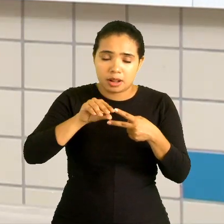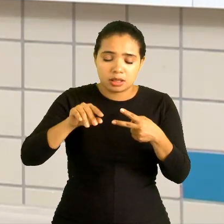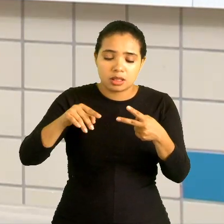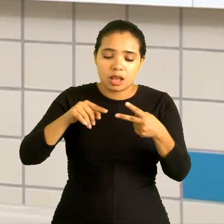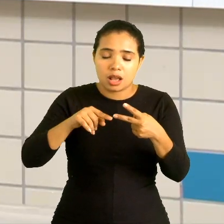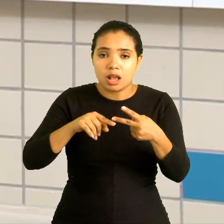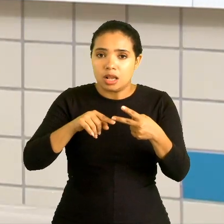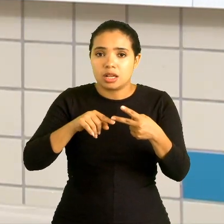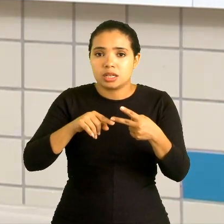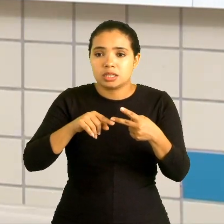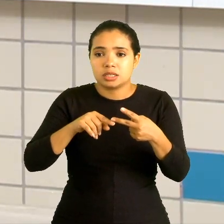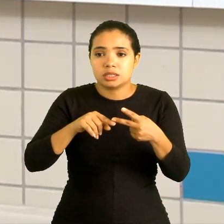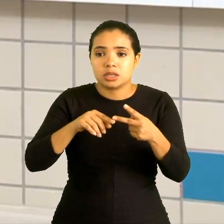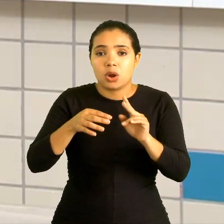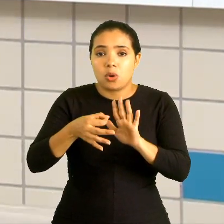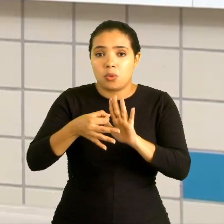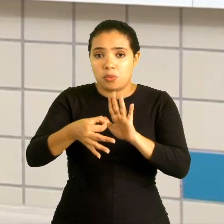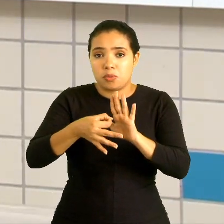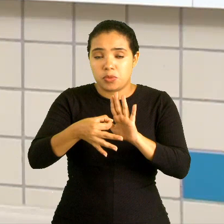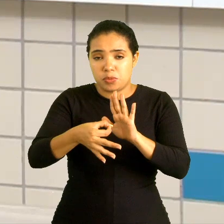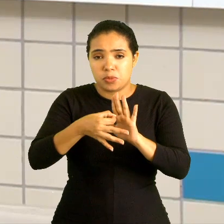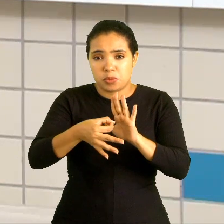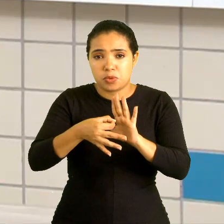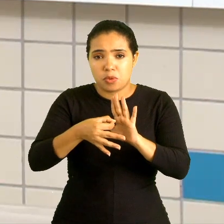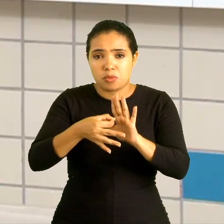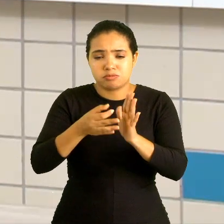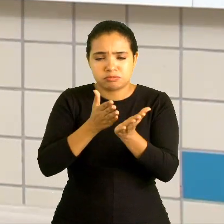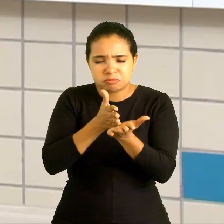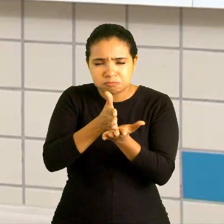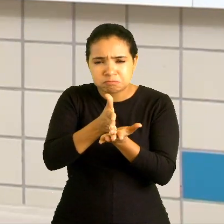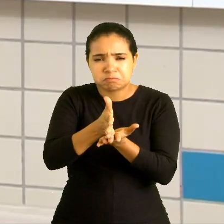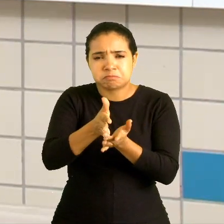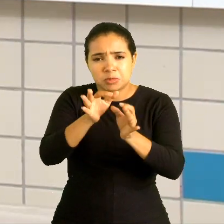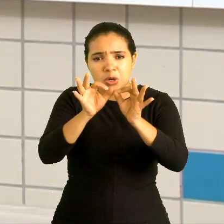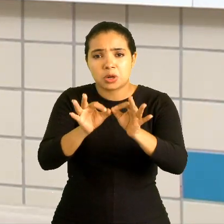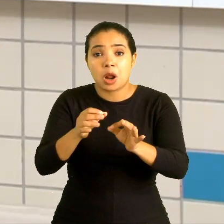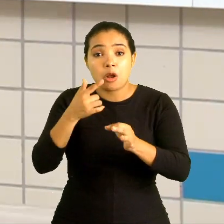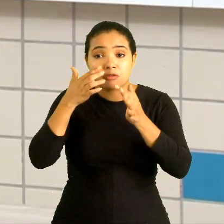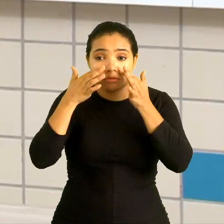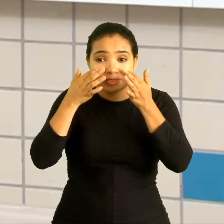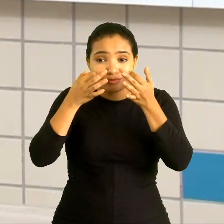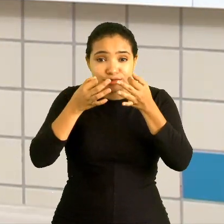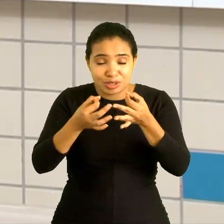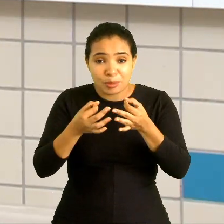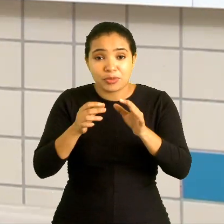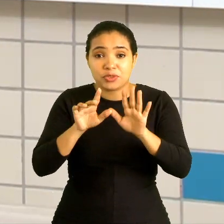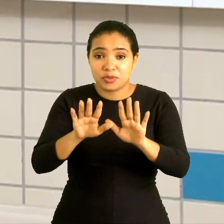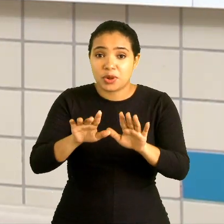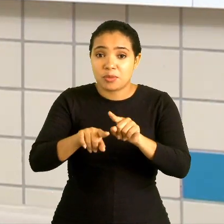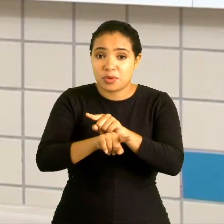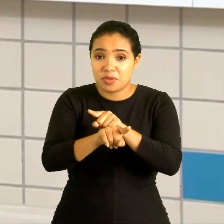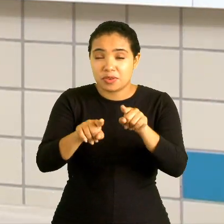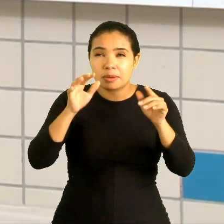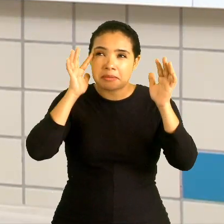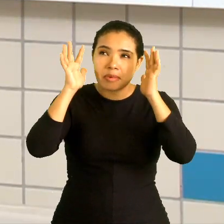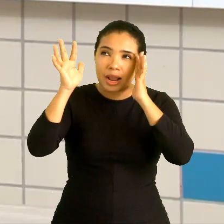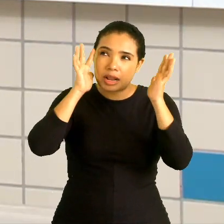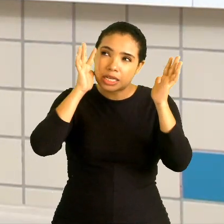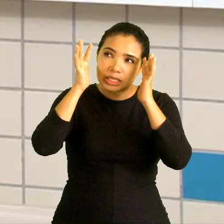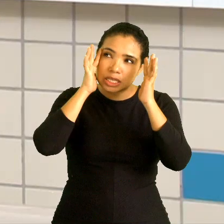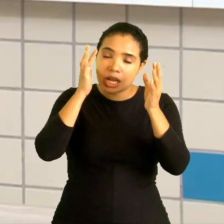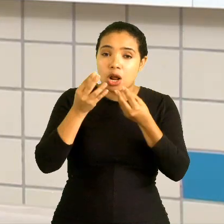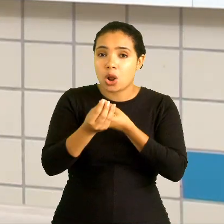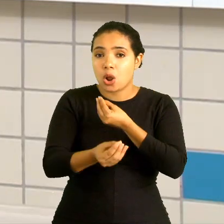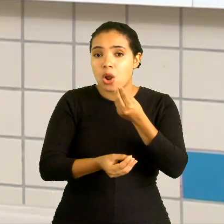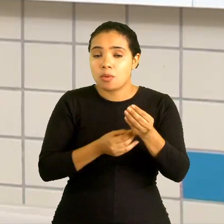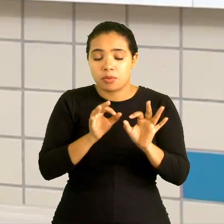a reprodução fidedigna do discurso direto. Fiquem atentos a isso, para vocês irem pensando em como